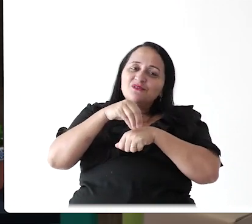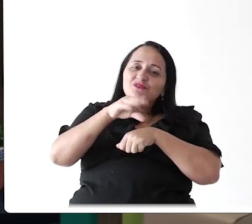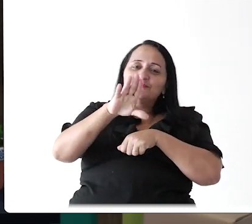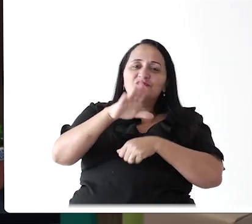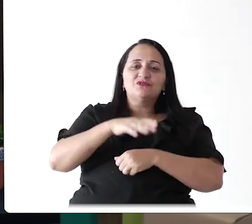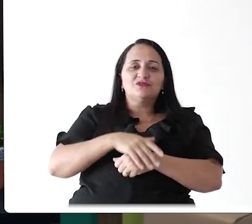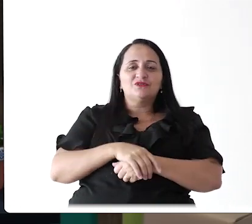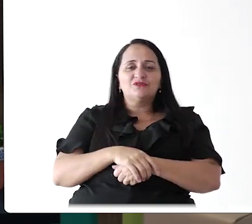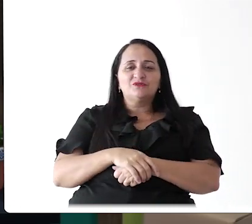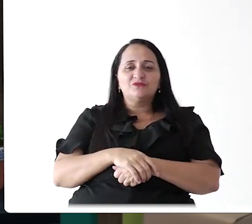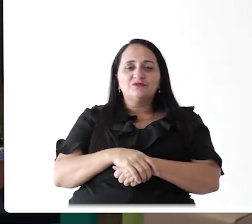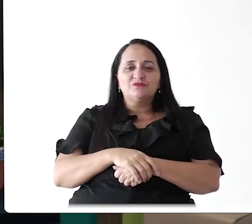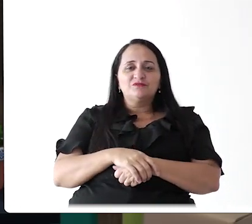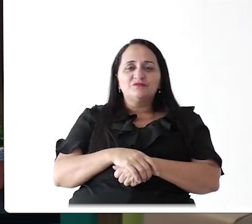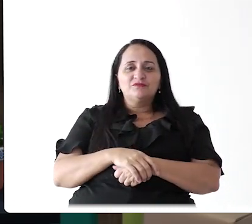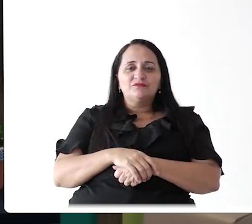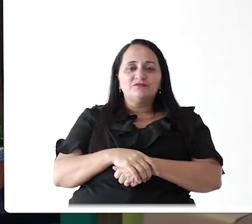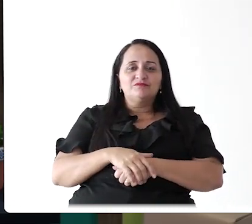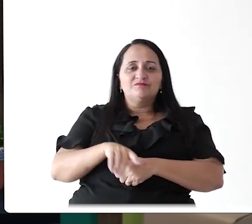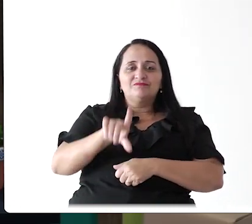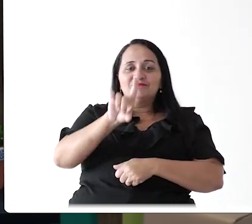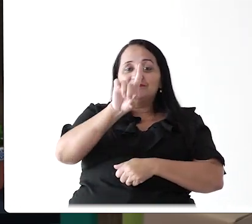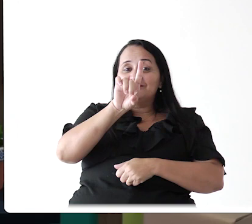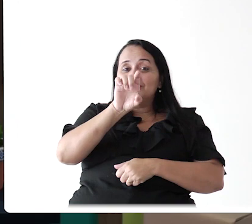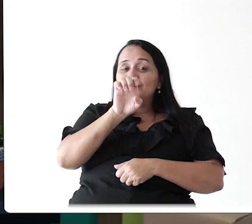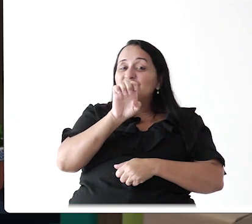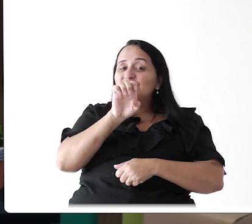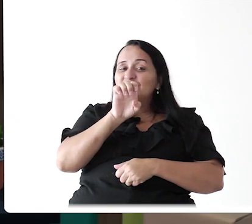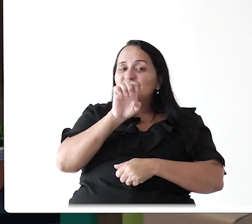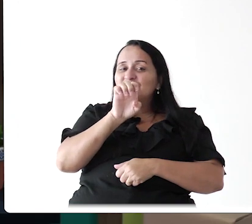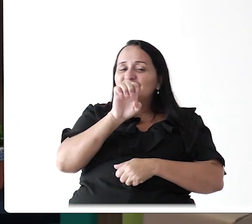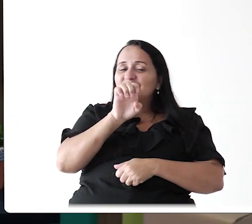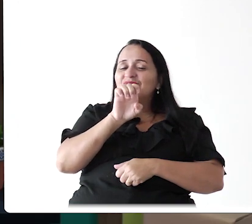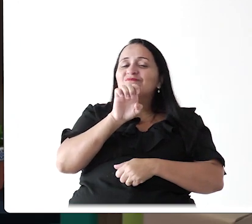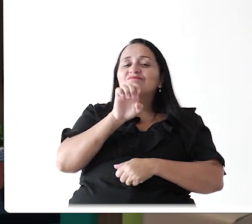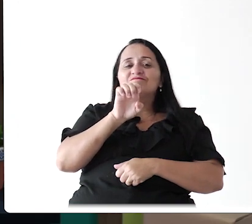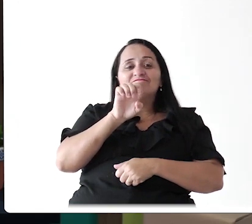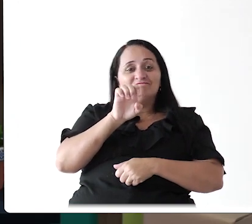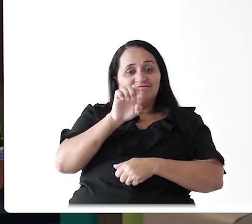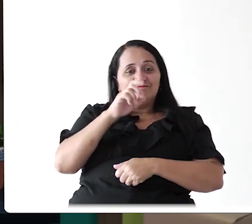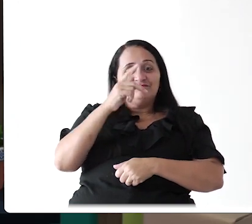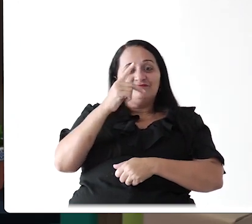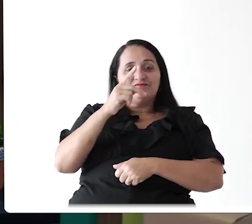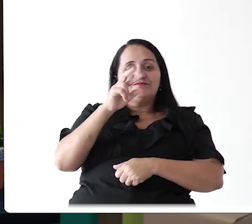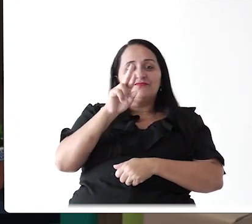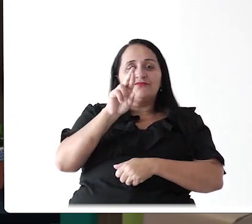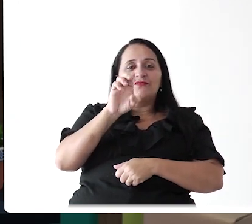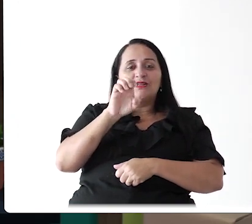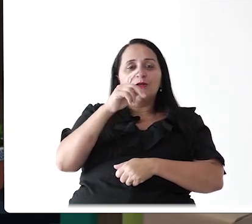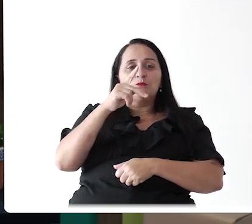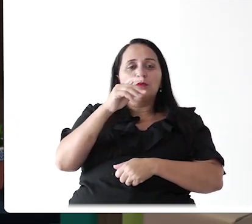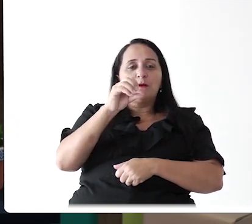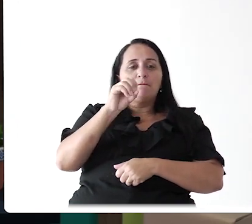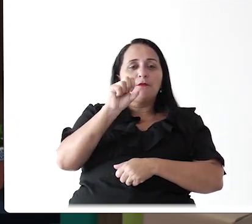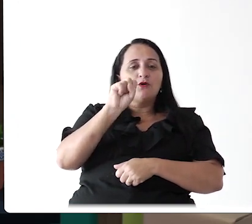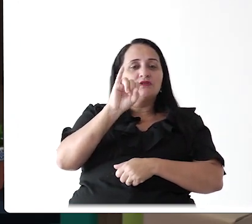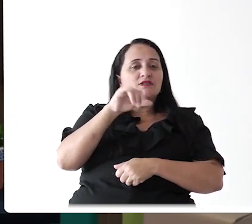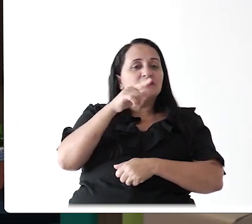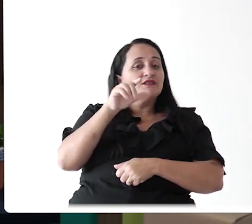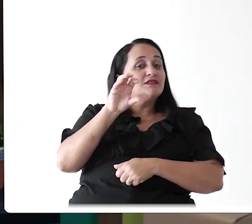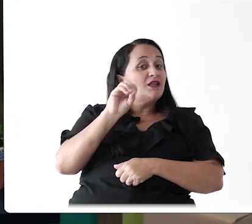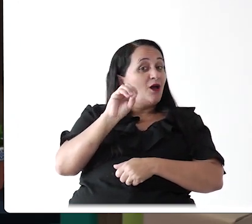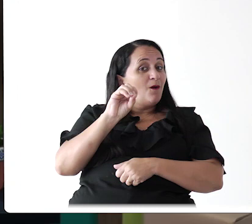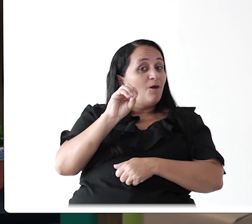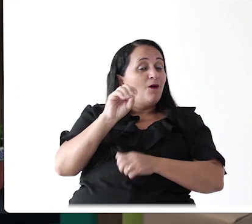só dei essa. Eu já disse de. De é uma preposição. Então, ela indica